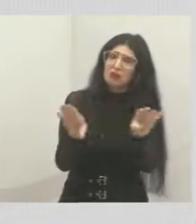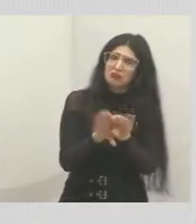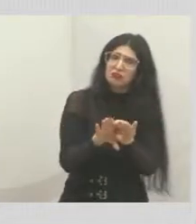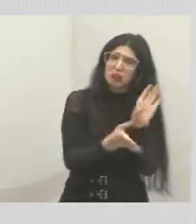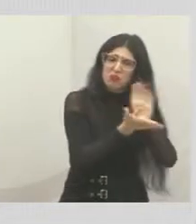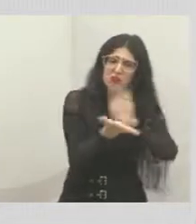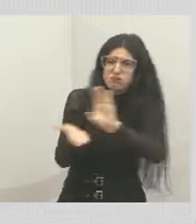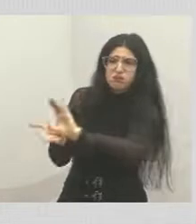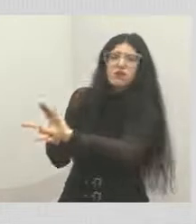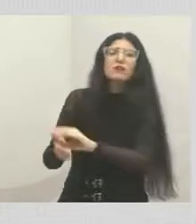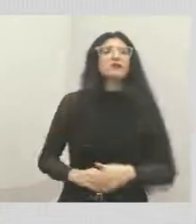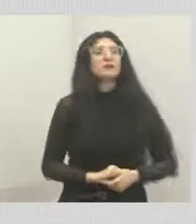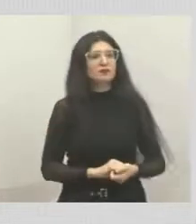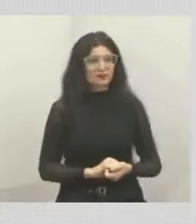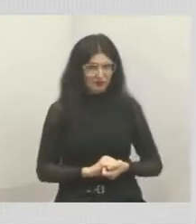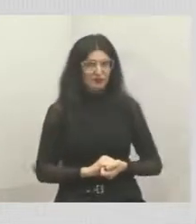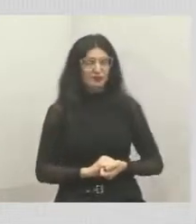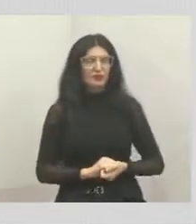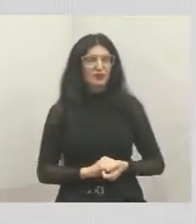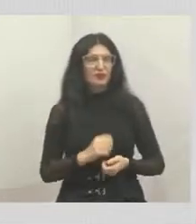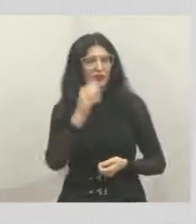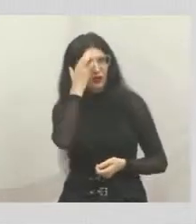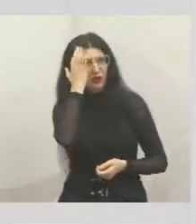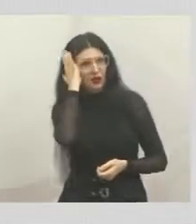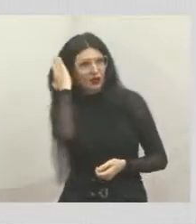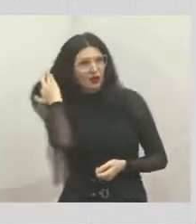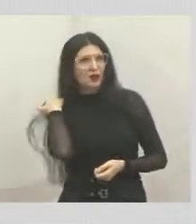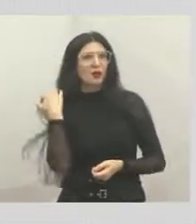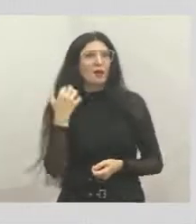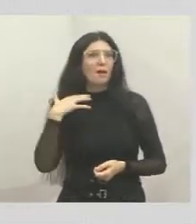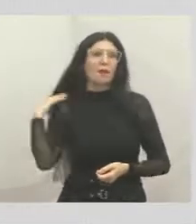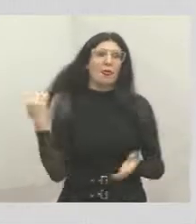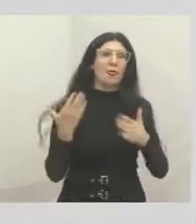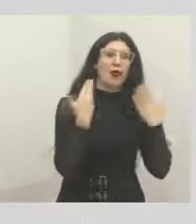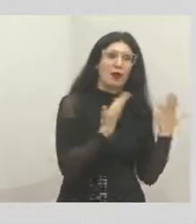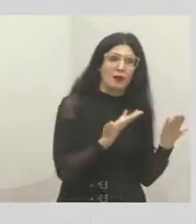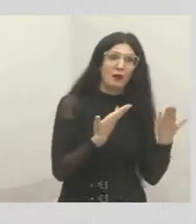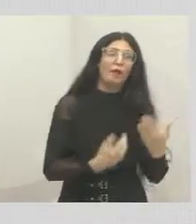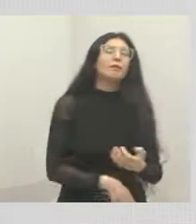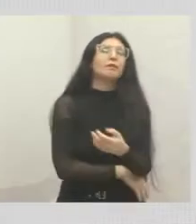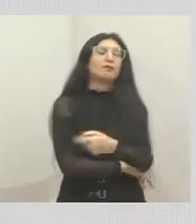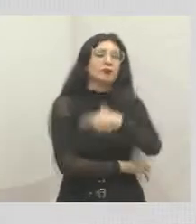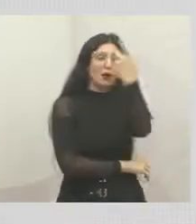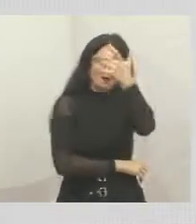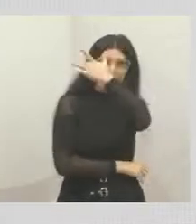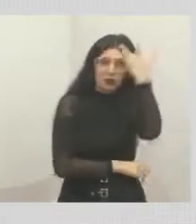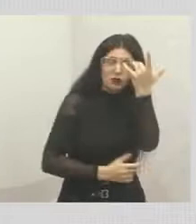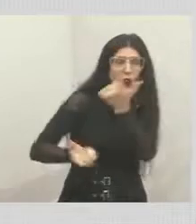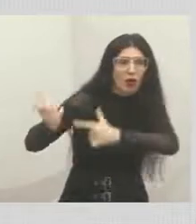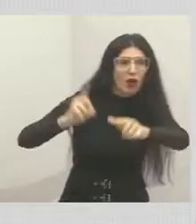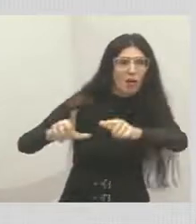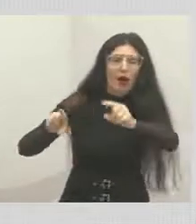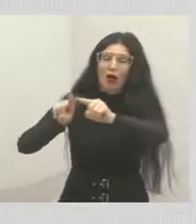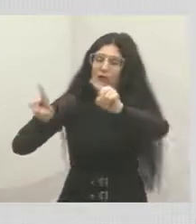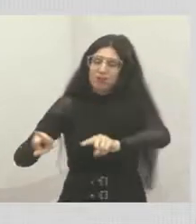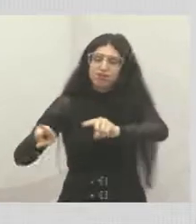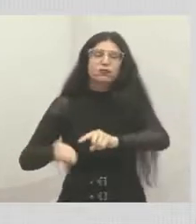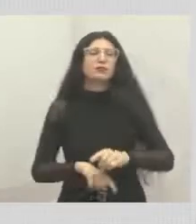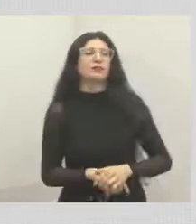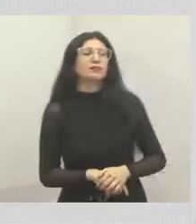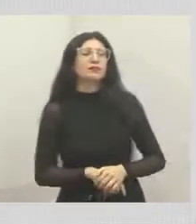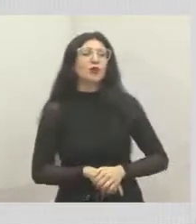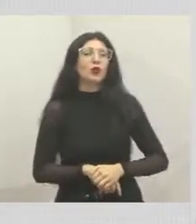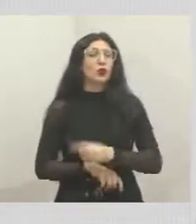Vamos agora falar sobre pessoal e encargos, lembrando, últimos 12 meses, que está